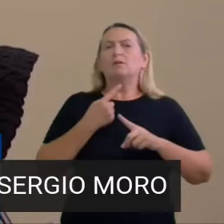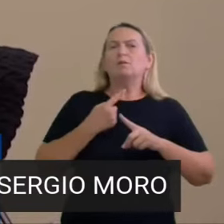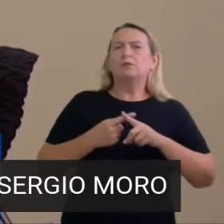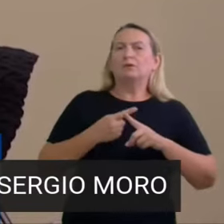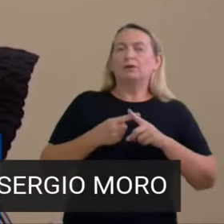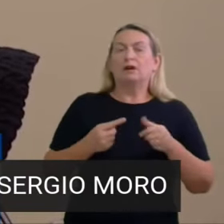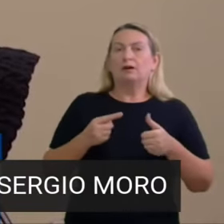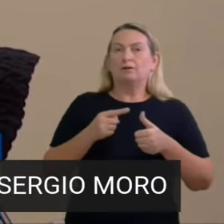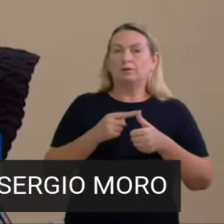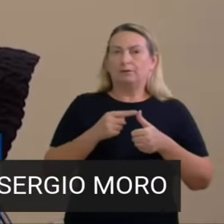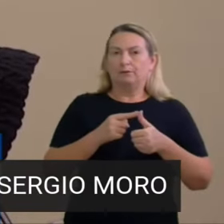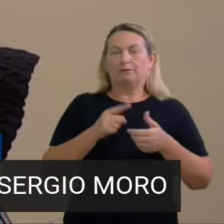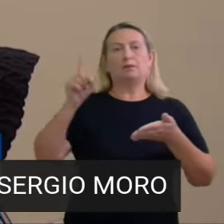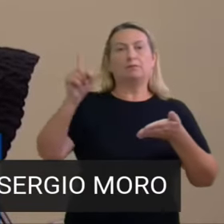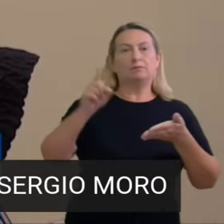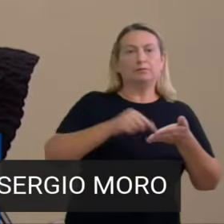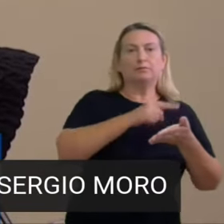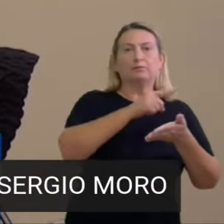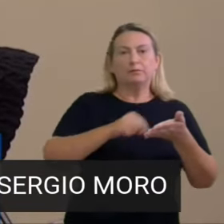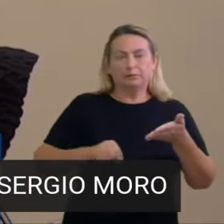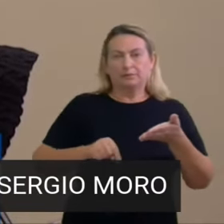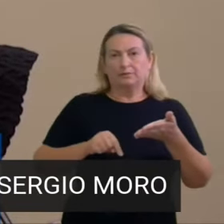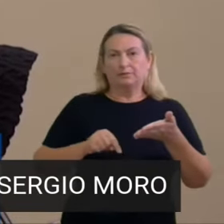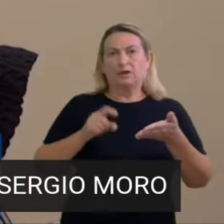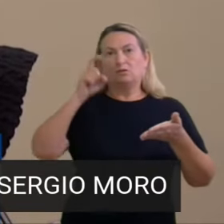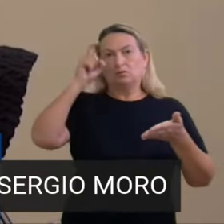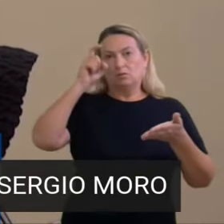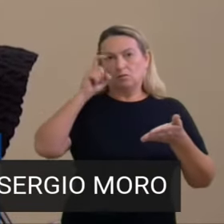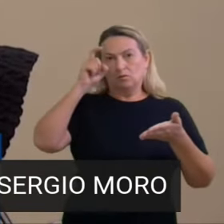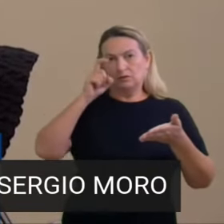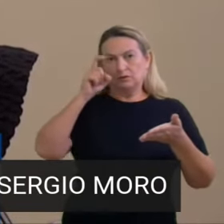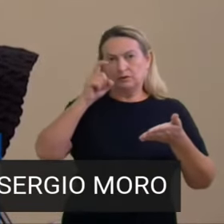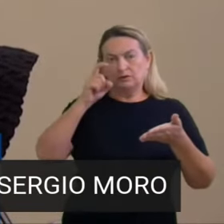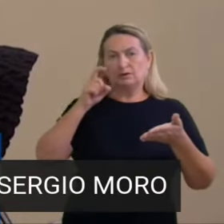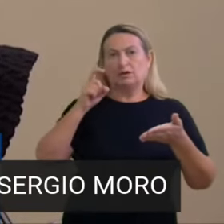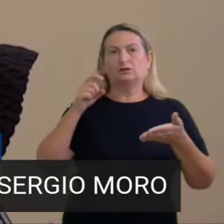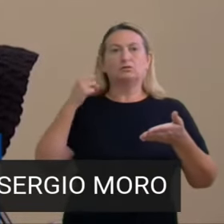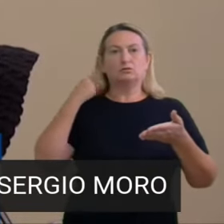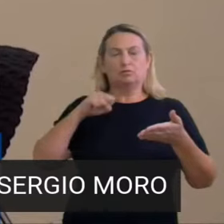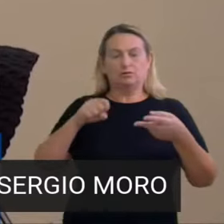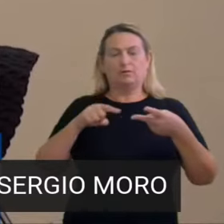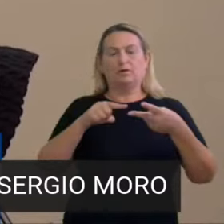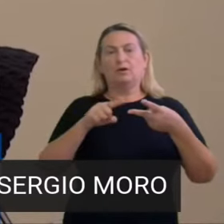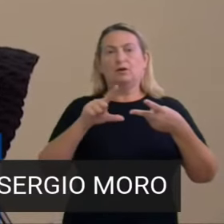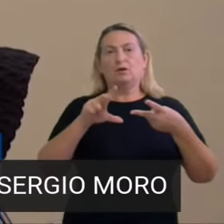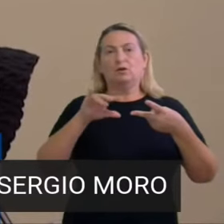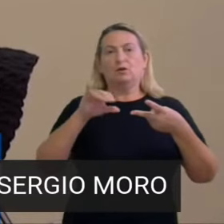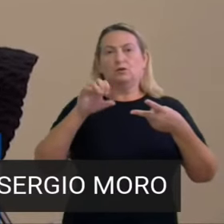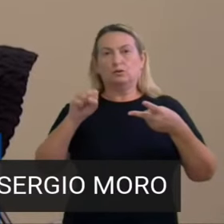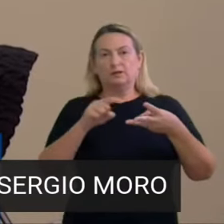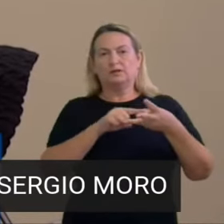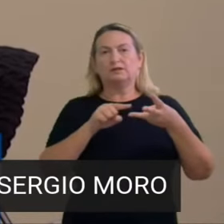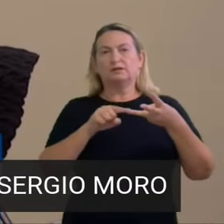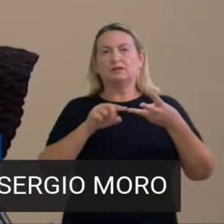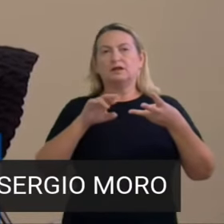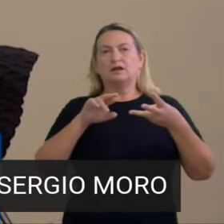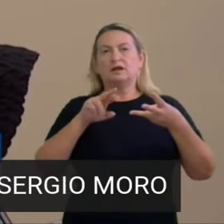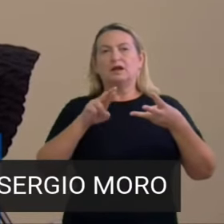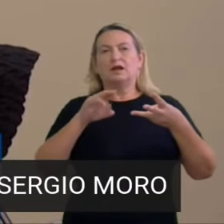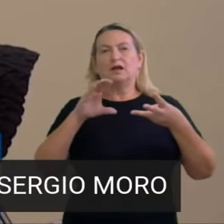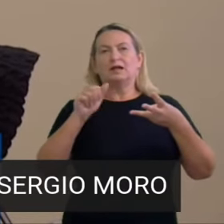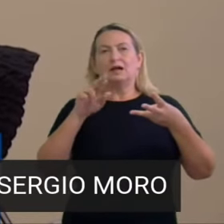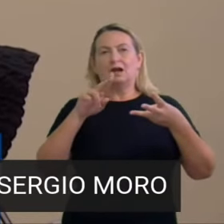Um, caçar o mandato de Sérgio Fernando Moro, Luís Felipe Cunha e Ricardo Augusto Guerra. Item